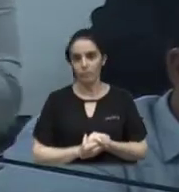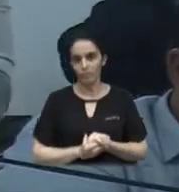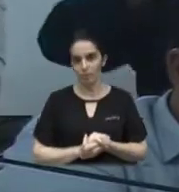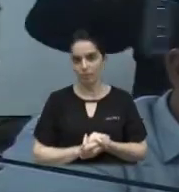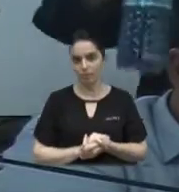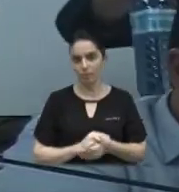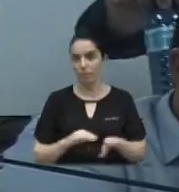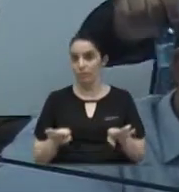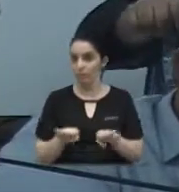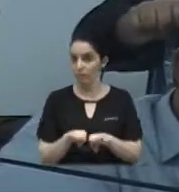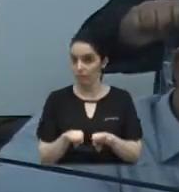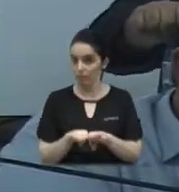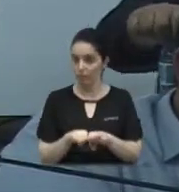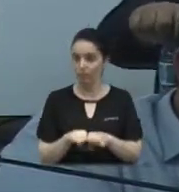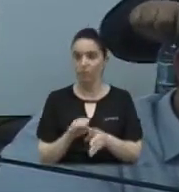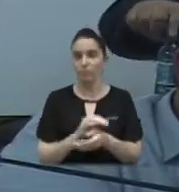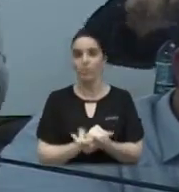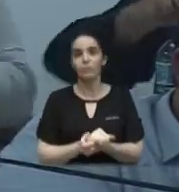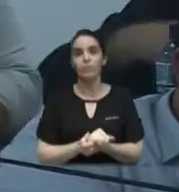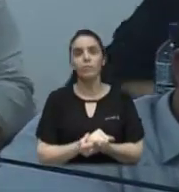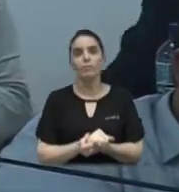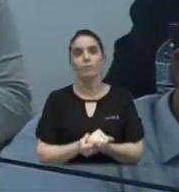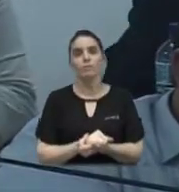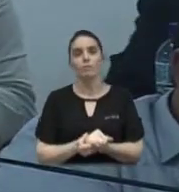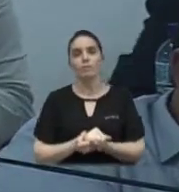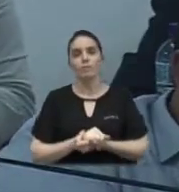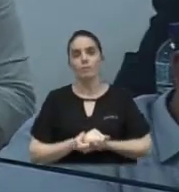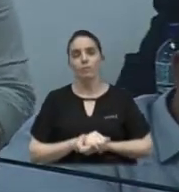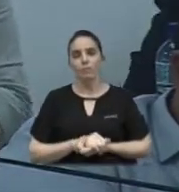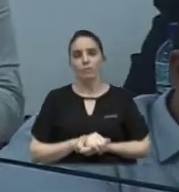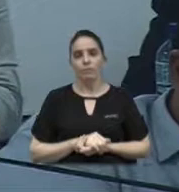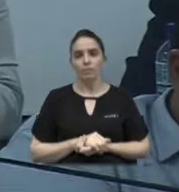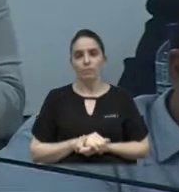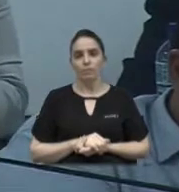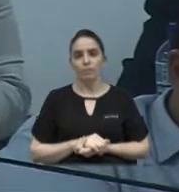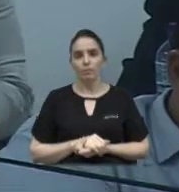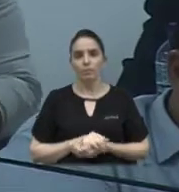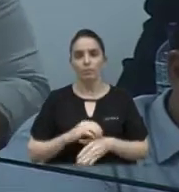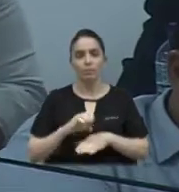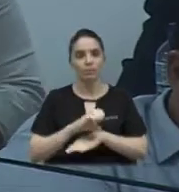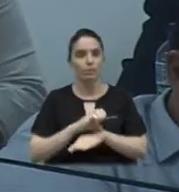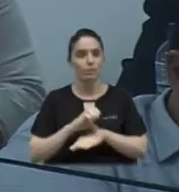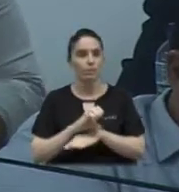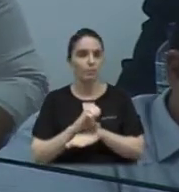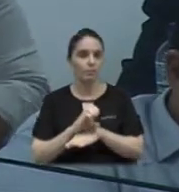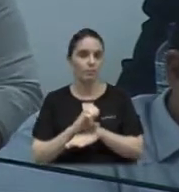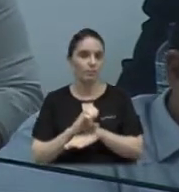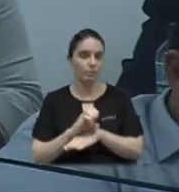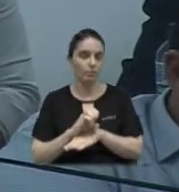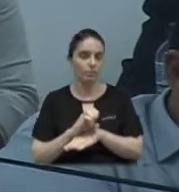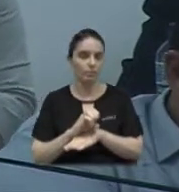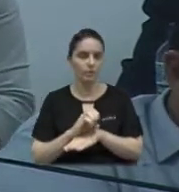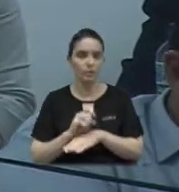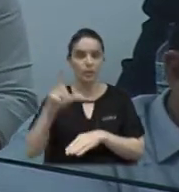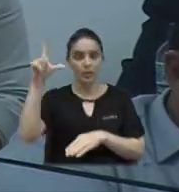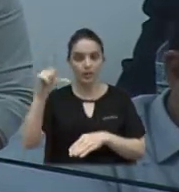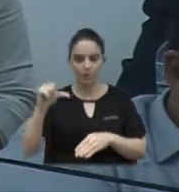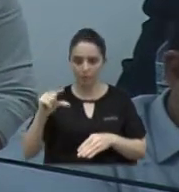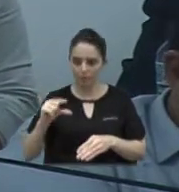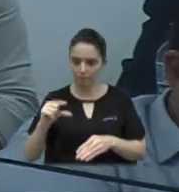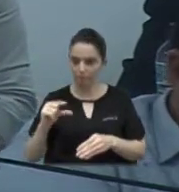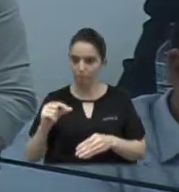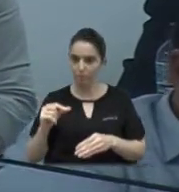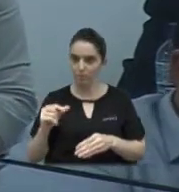E, além disso, a questão da intervenção mínima do Estado, que, volta a dizer, traz